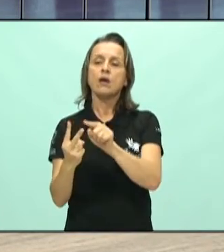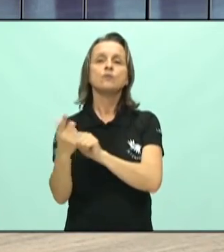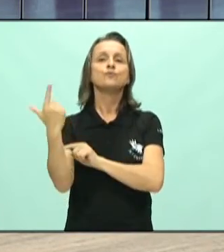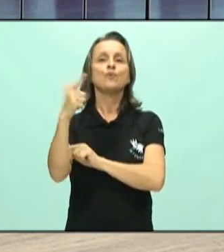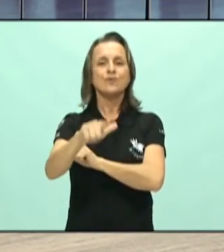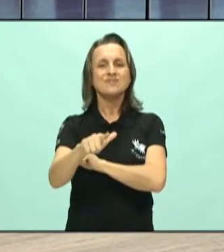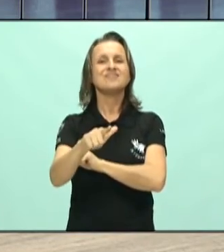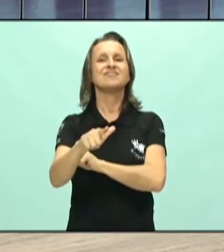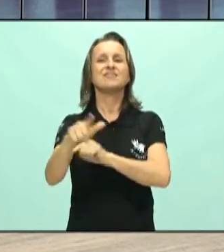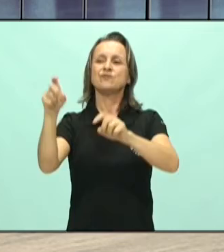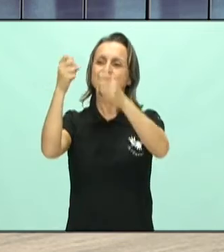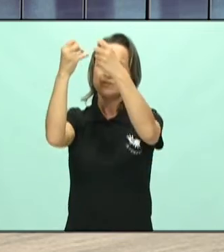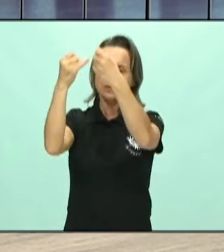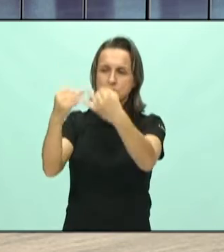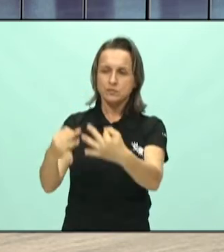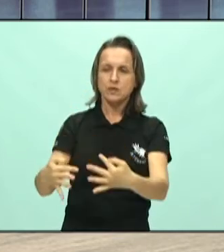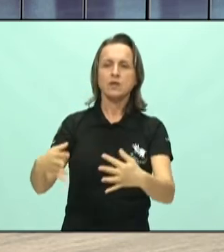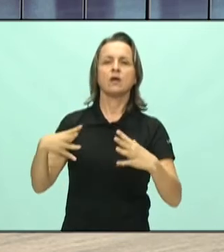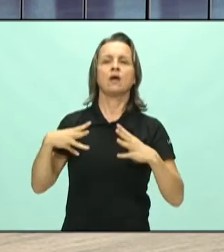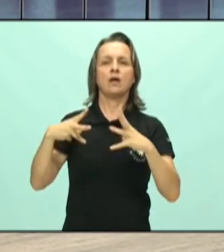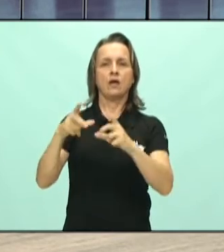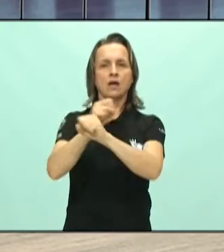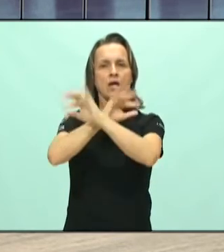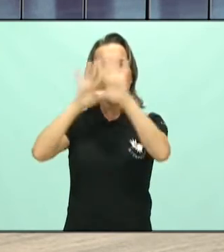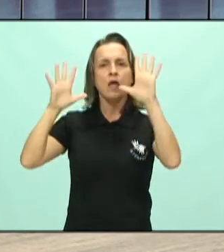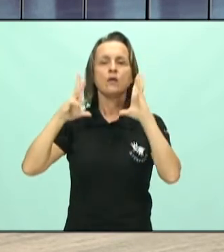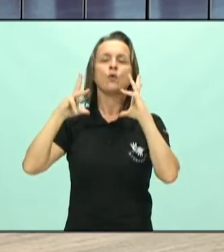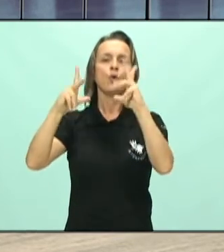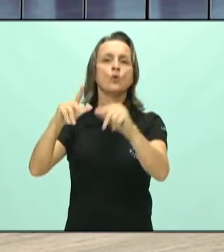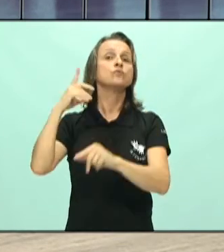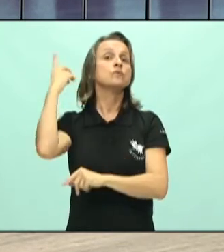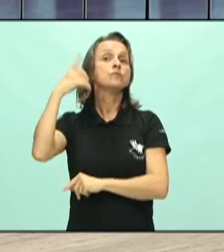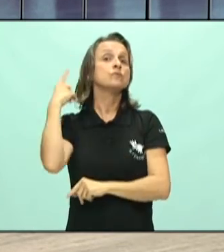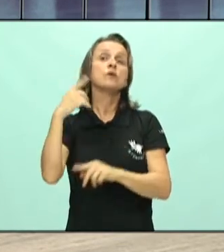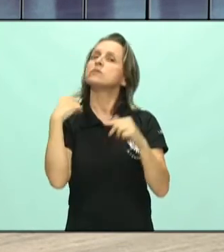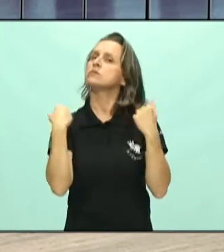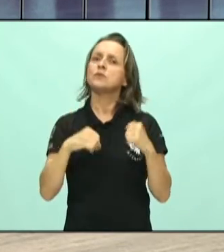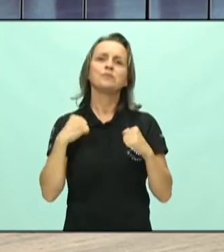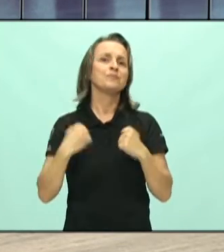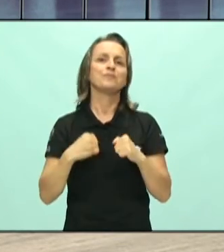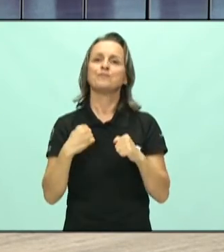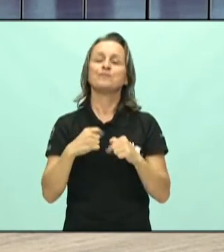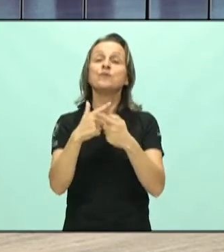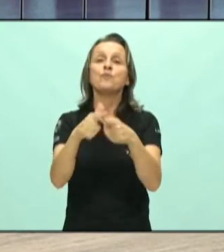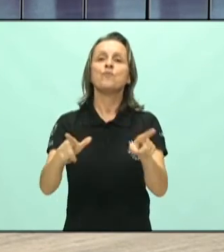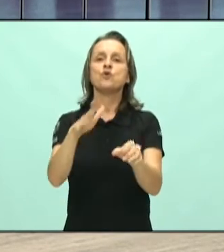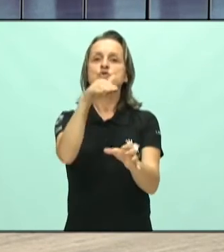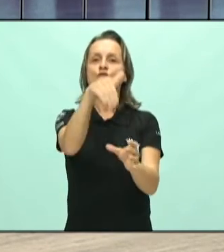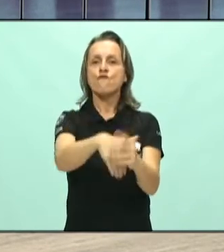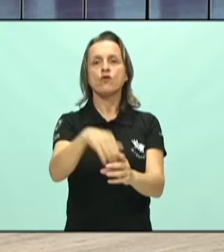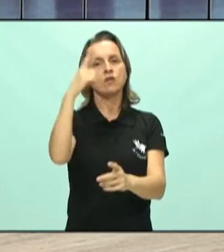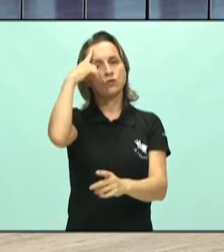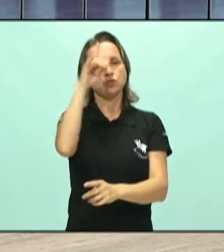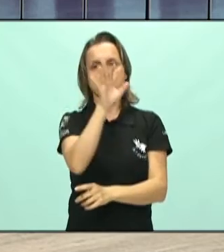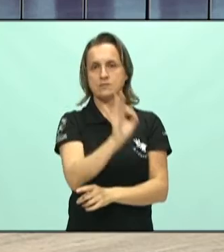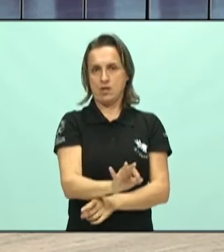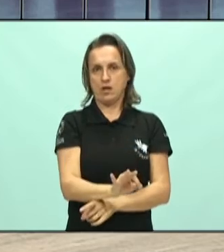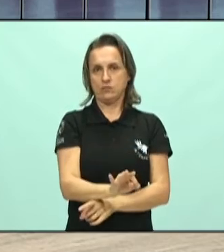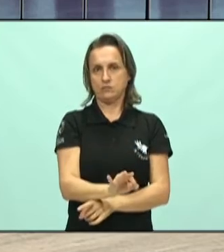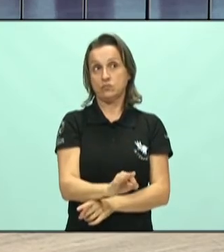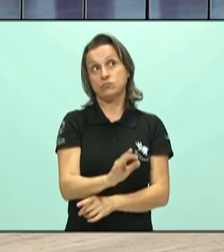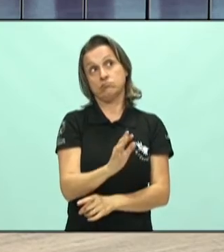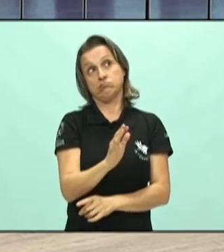os outros deputados da comissão que não deveria ser votado naquela data. Deveriam ser chamados, já que